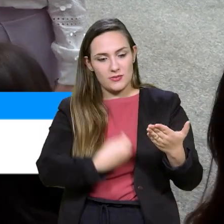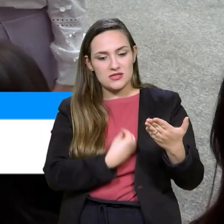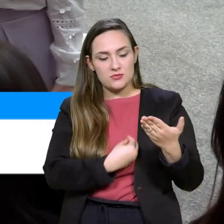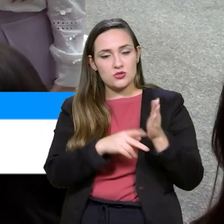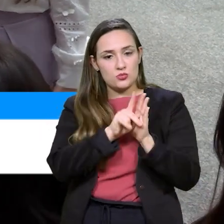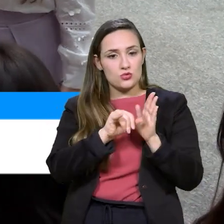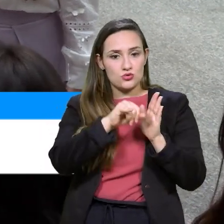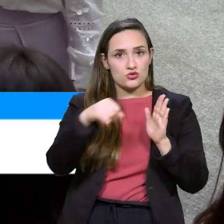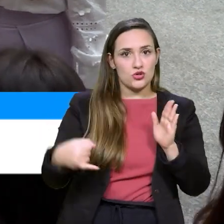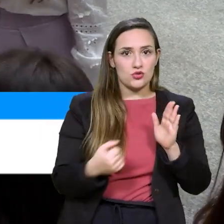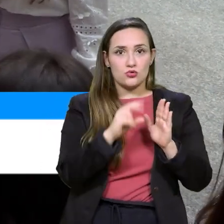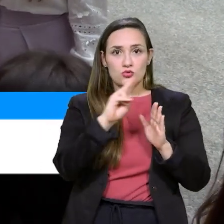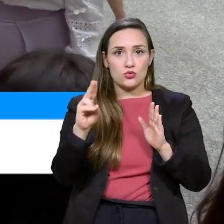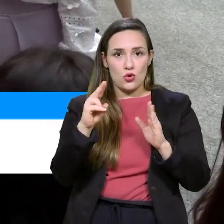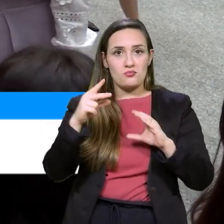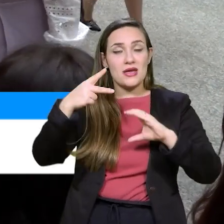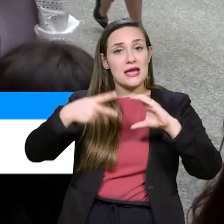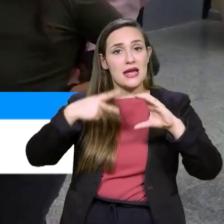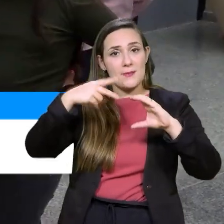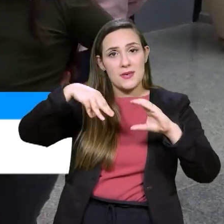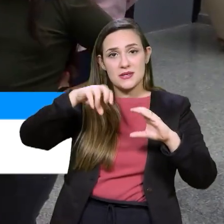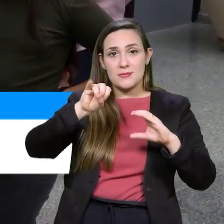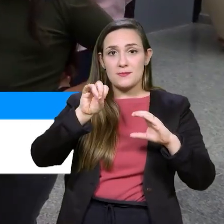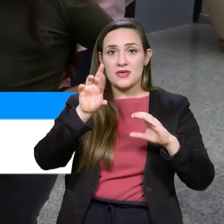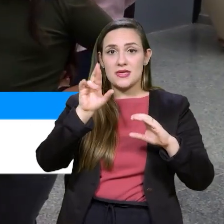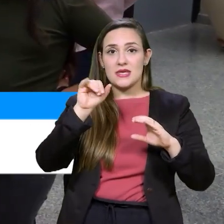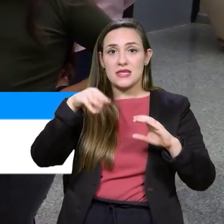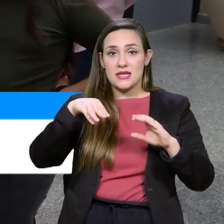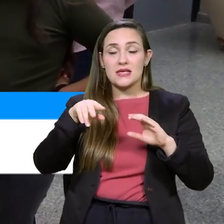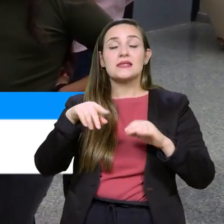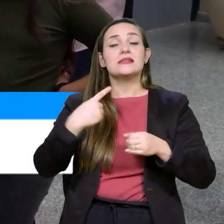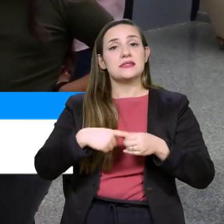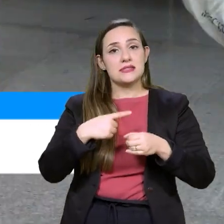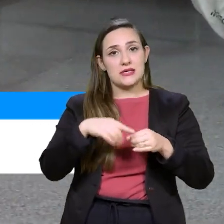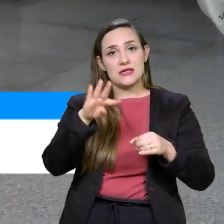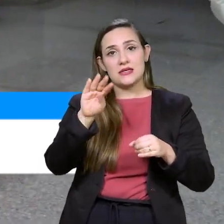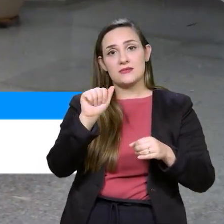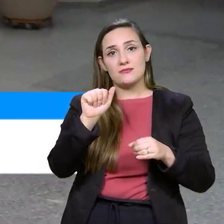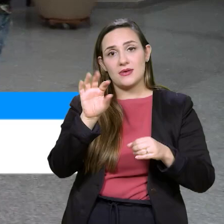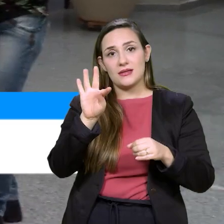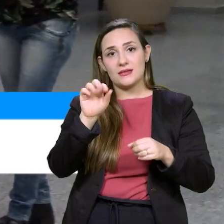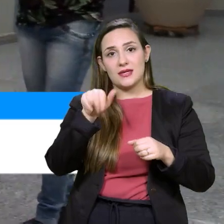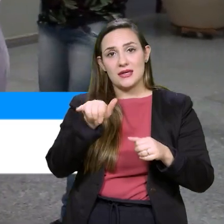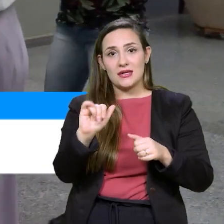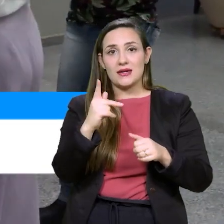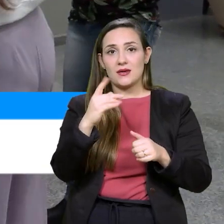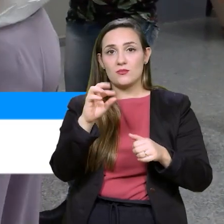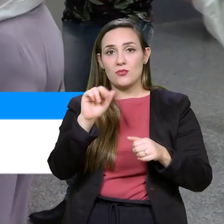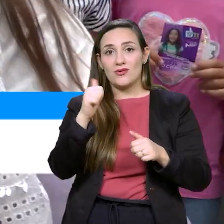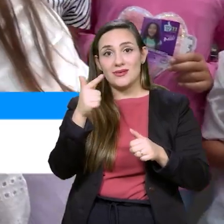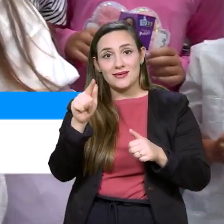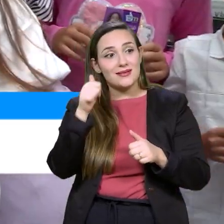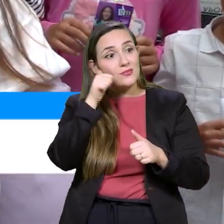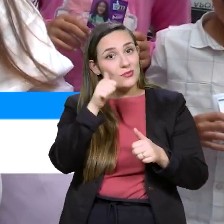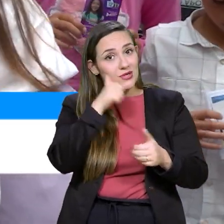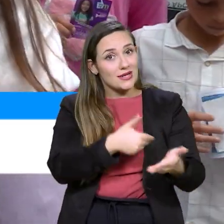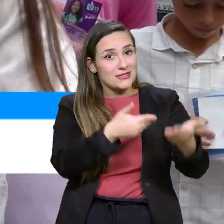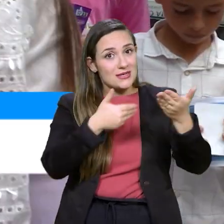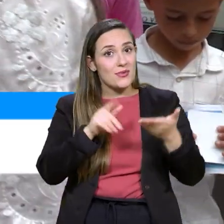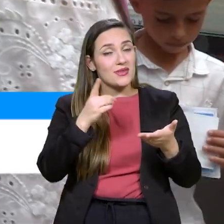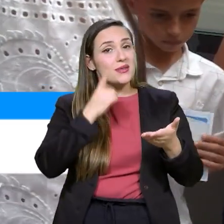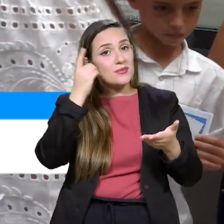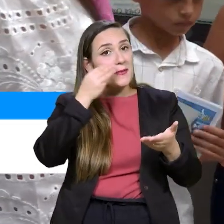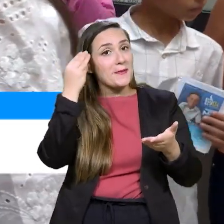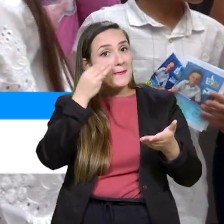dos participantes do programa Câmara Mirim, da cidade de Baitaiporã. Os alunos foram recepcionados pela deputada estadual